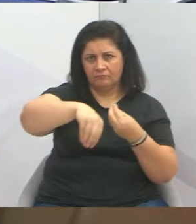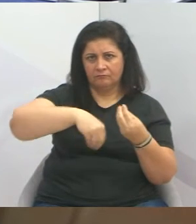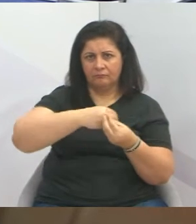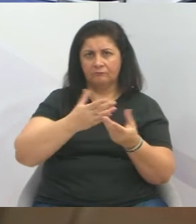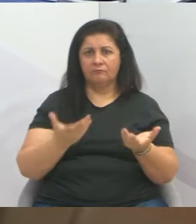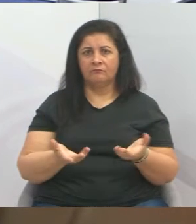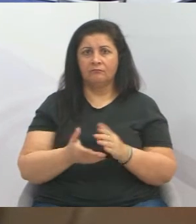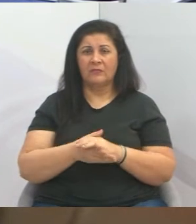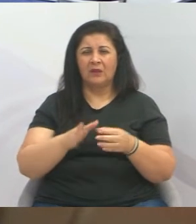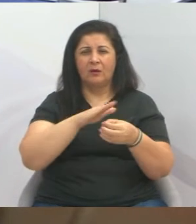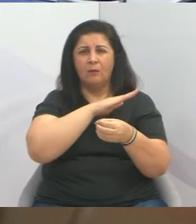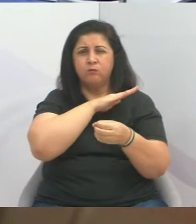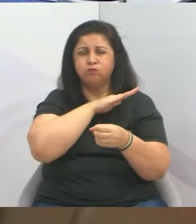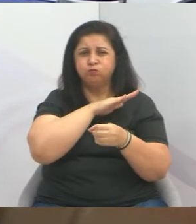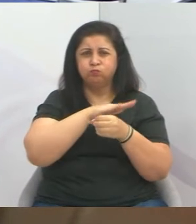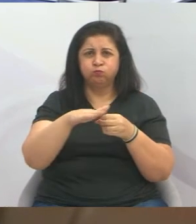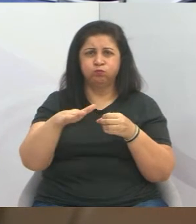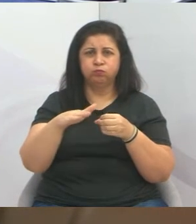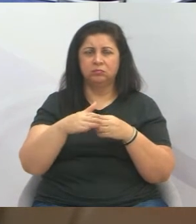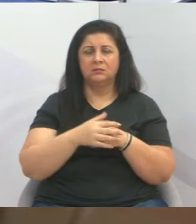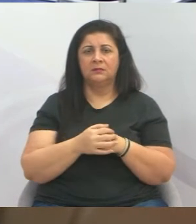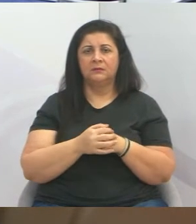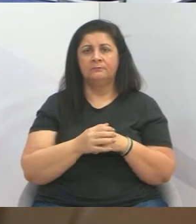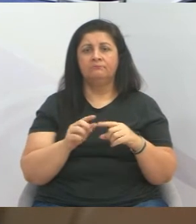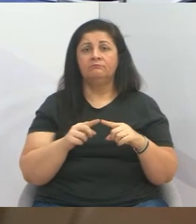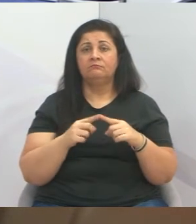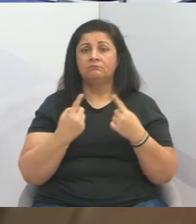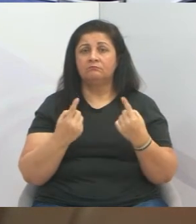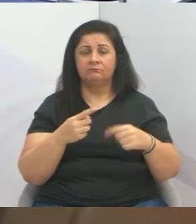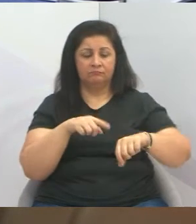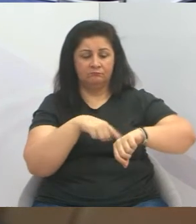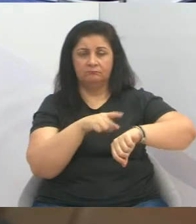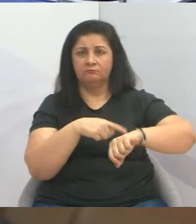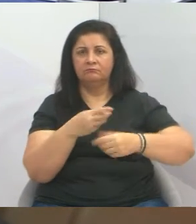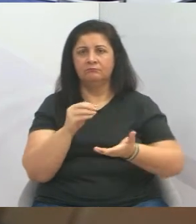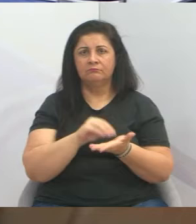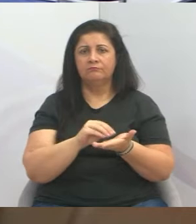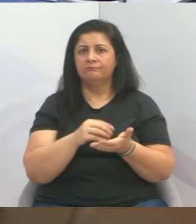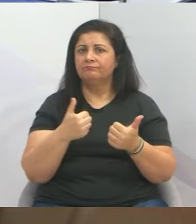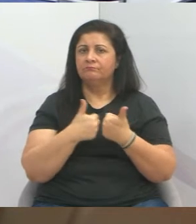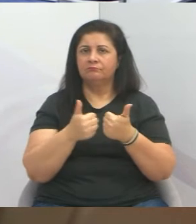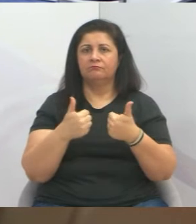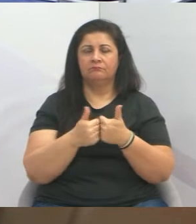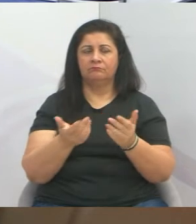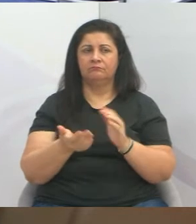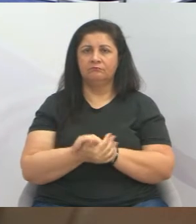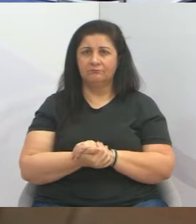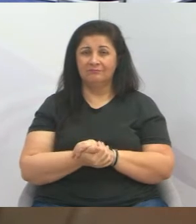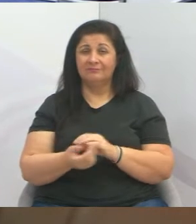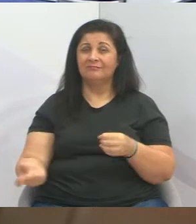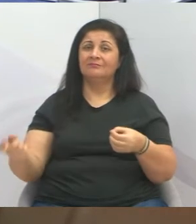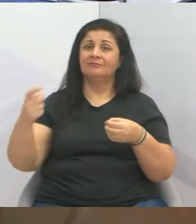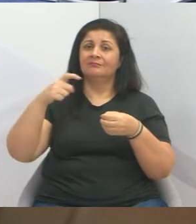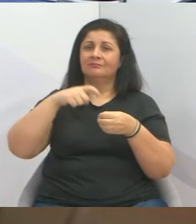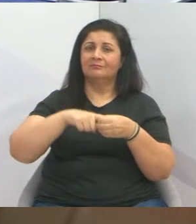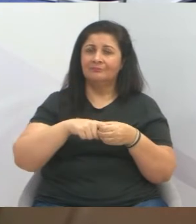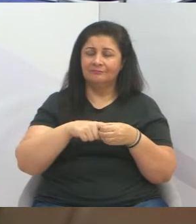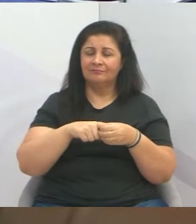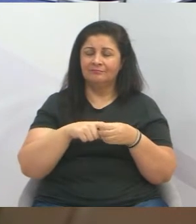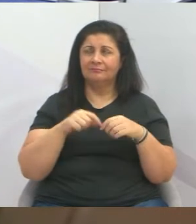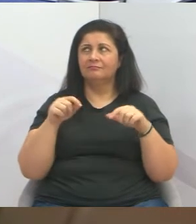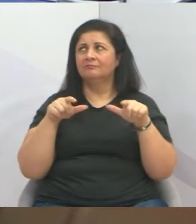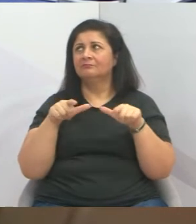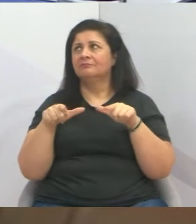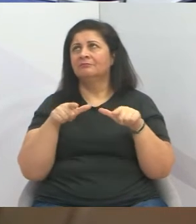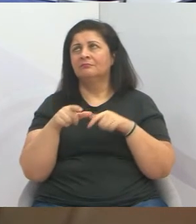lua todo onde Vai cheio vai só que esses horário tá faltando a hora de vir embora e eles têm que sair do serviço